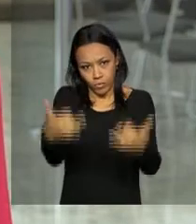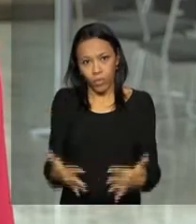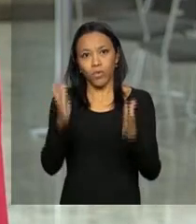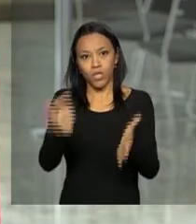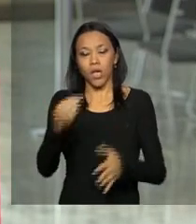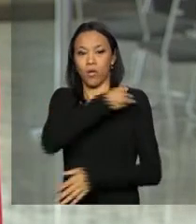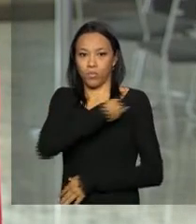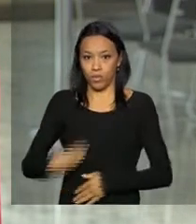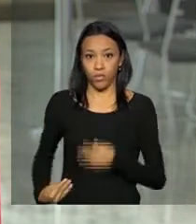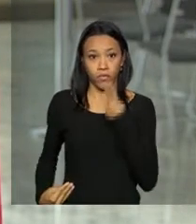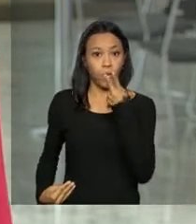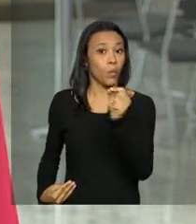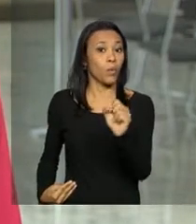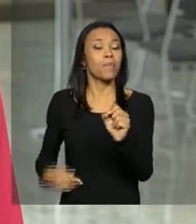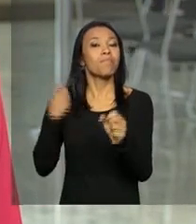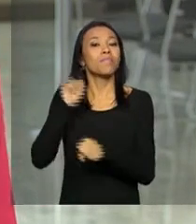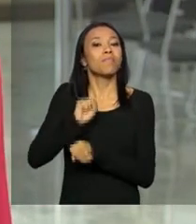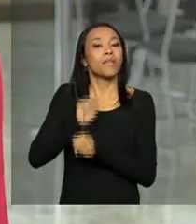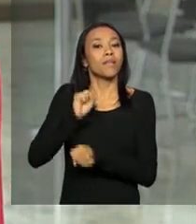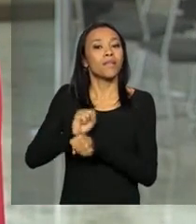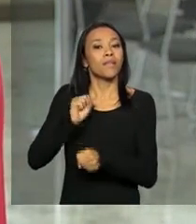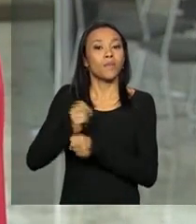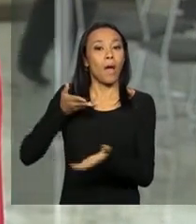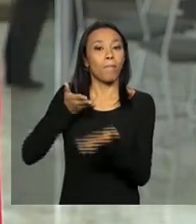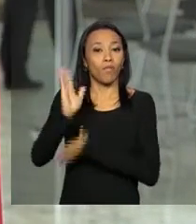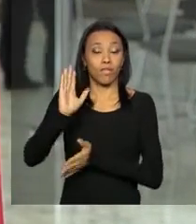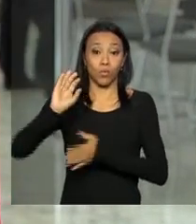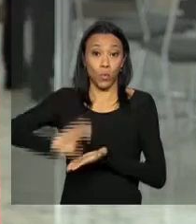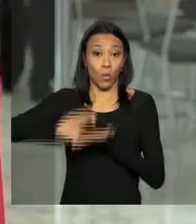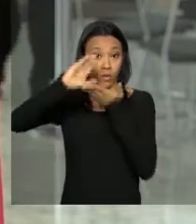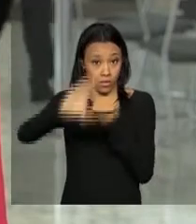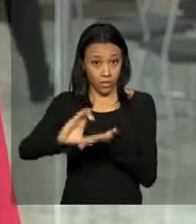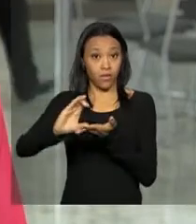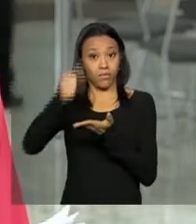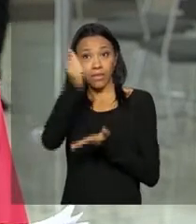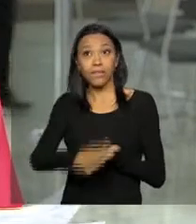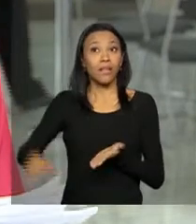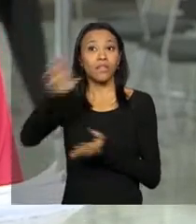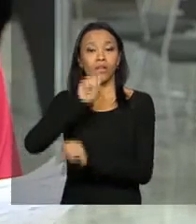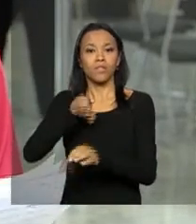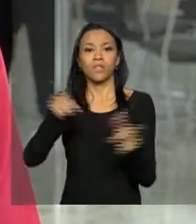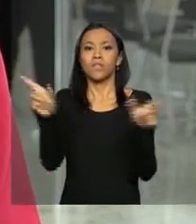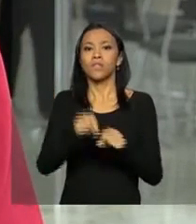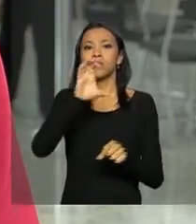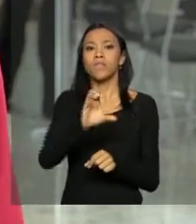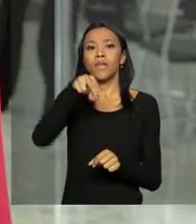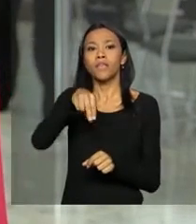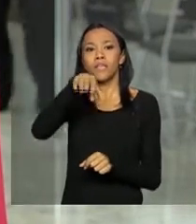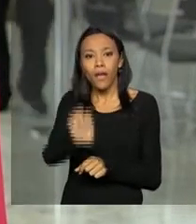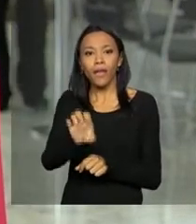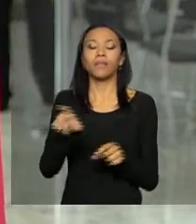informou, depende ainda da aprovação do Conselho Nacional de Educação, o CNE, e também depende do que está